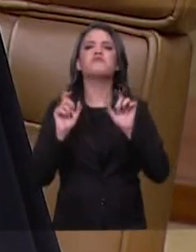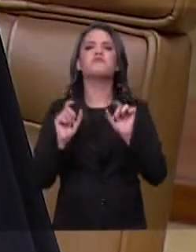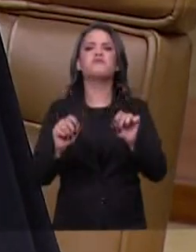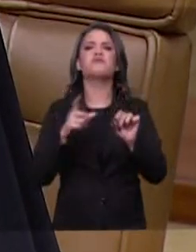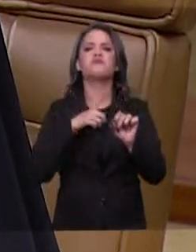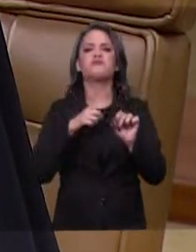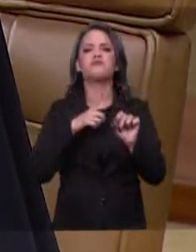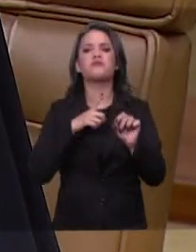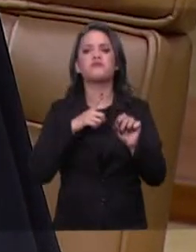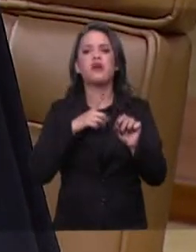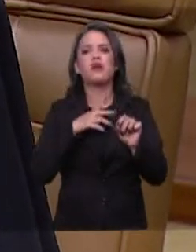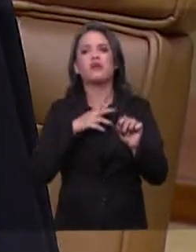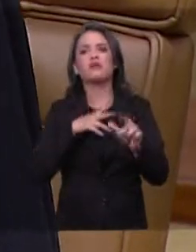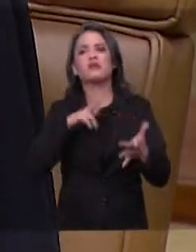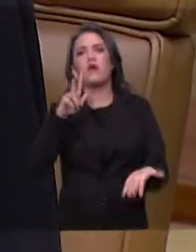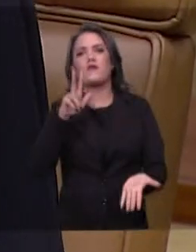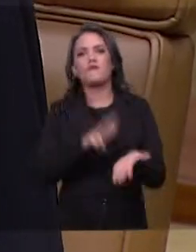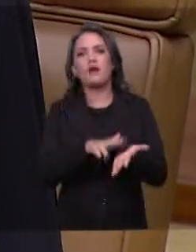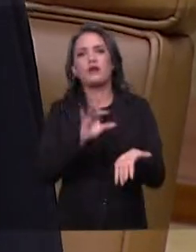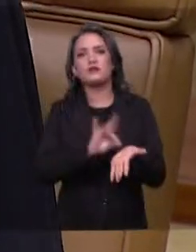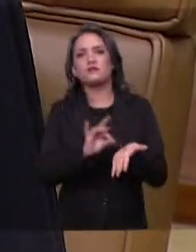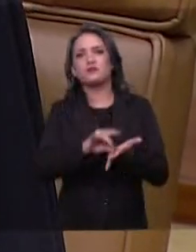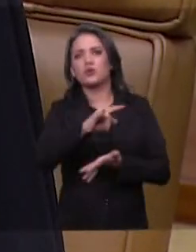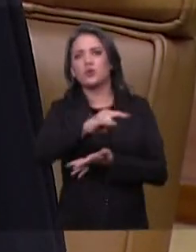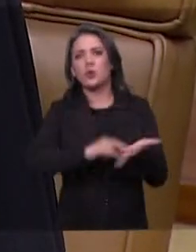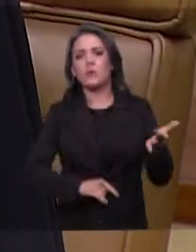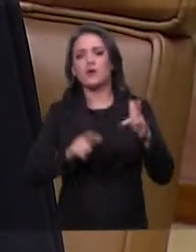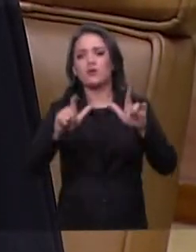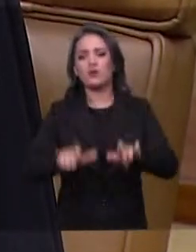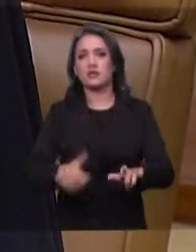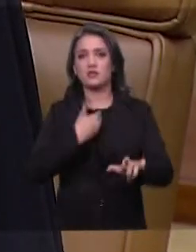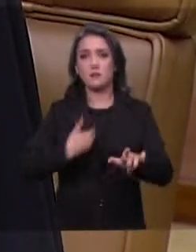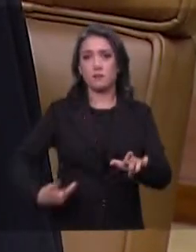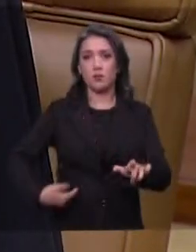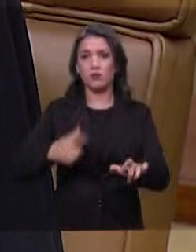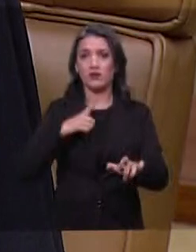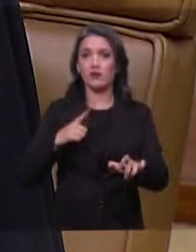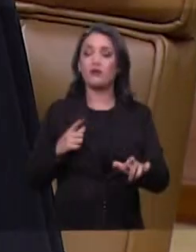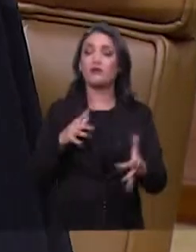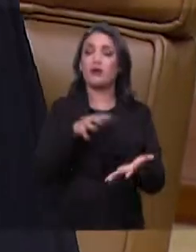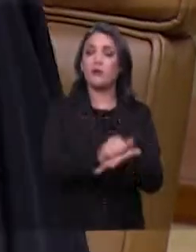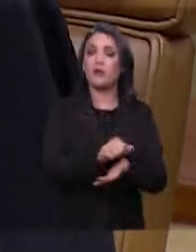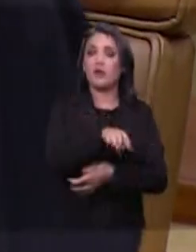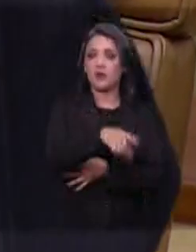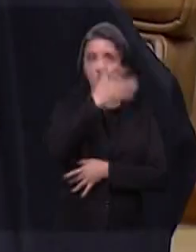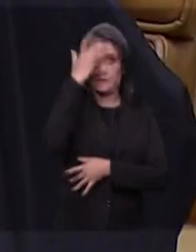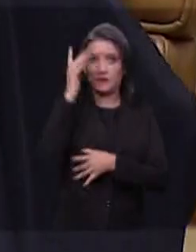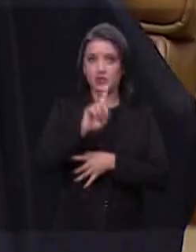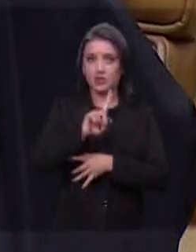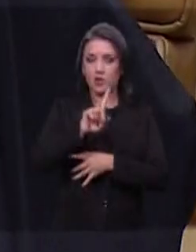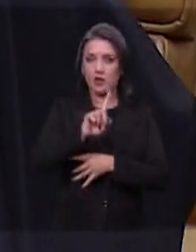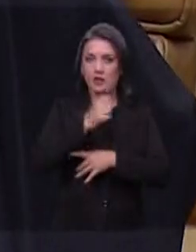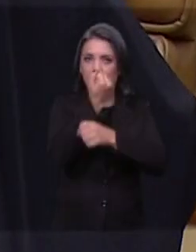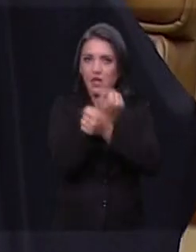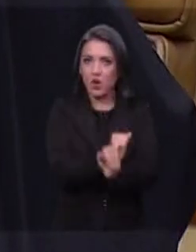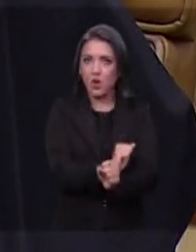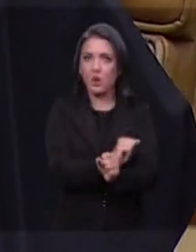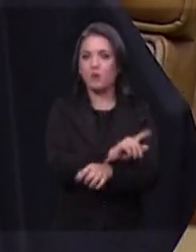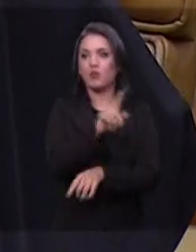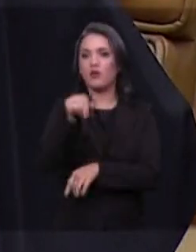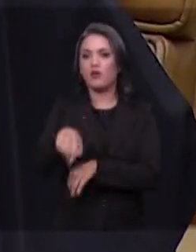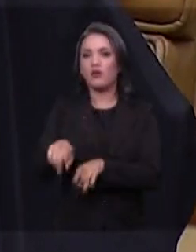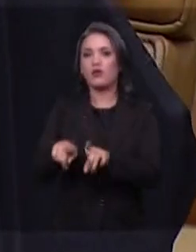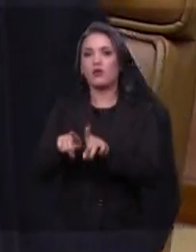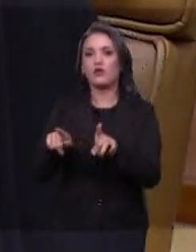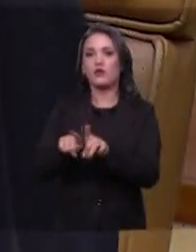fundiária de terras públicas ocupadas tanto por comunidades remanescentes de quilombo quanto por comunidades de fundos de